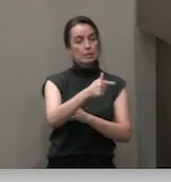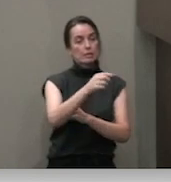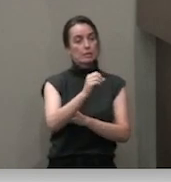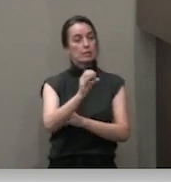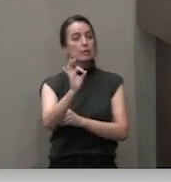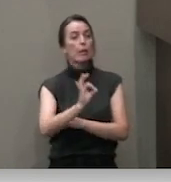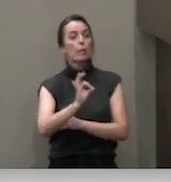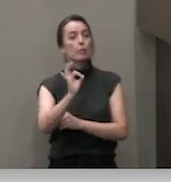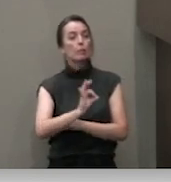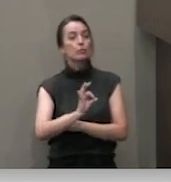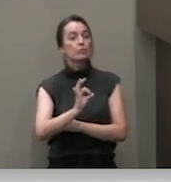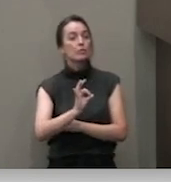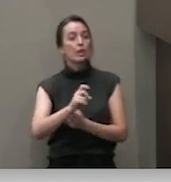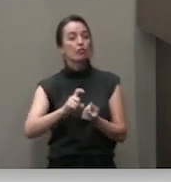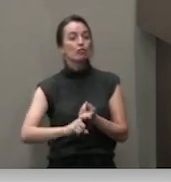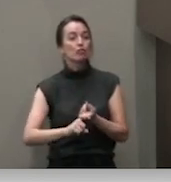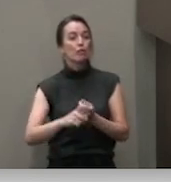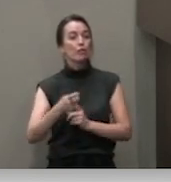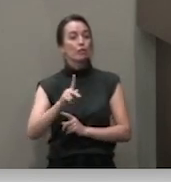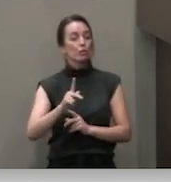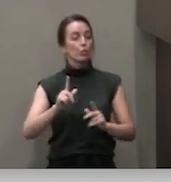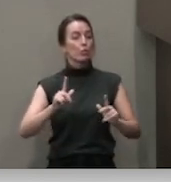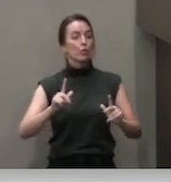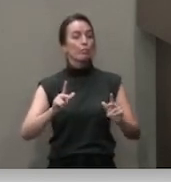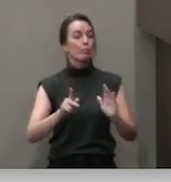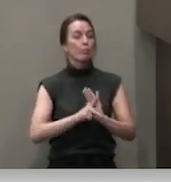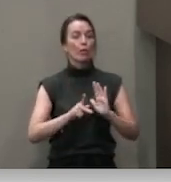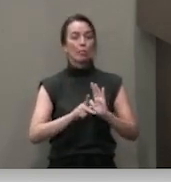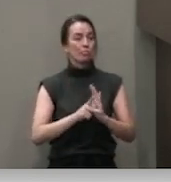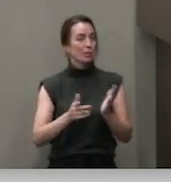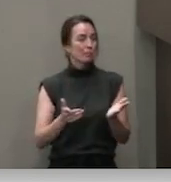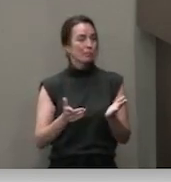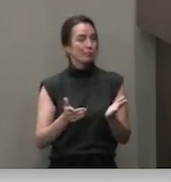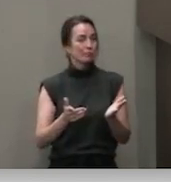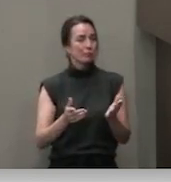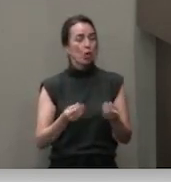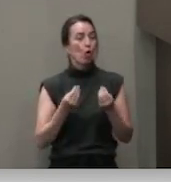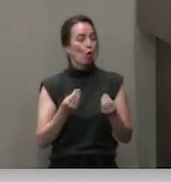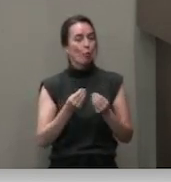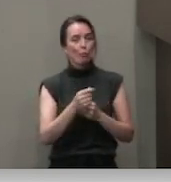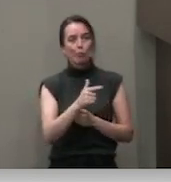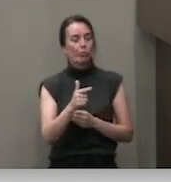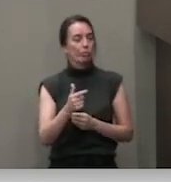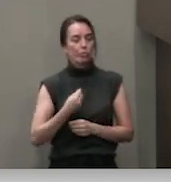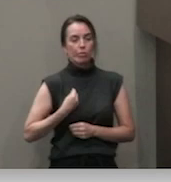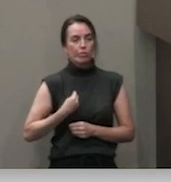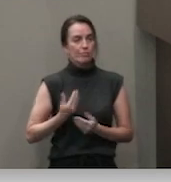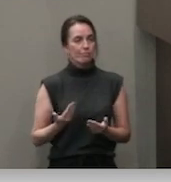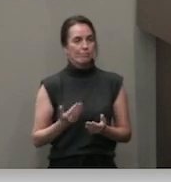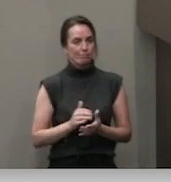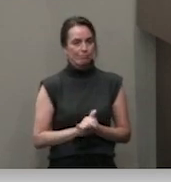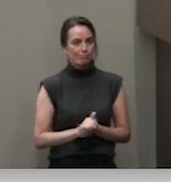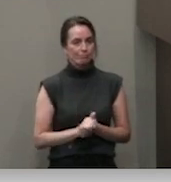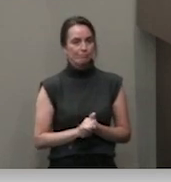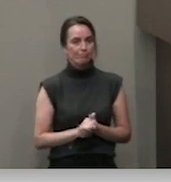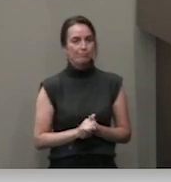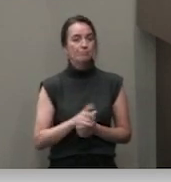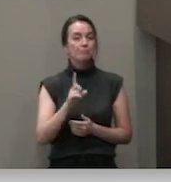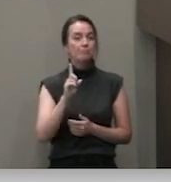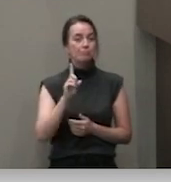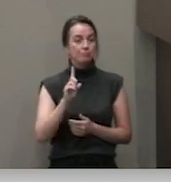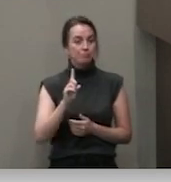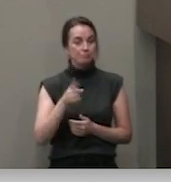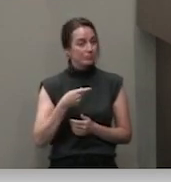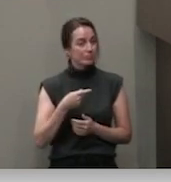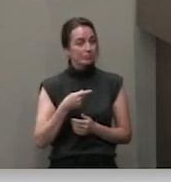30% para se manter durante o mês fazer projeção crescimento alavancar não existe isso não existe isso é uma receita